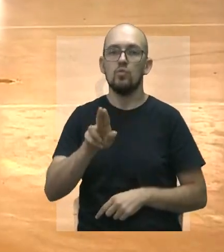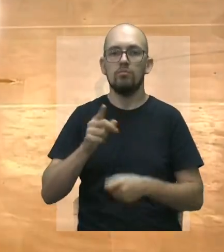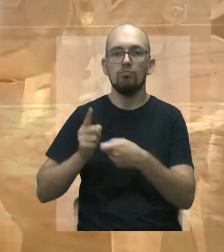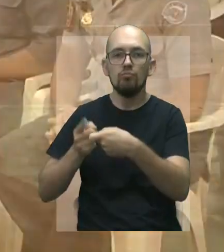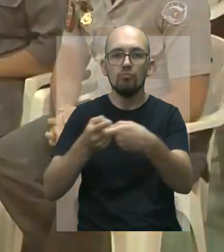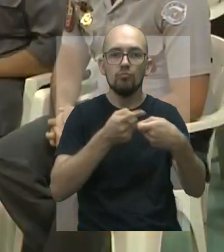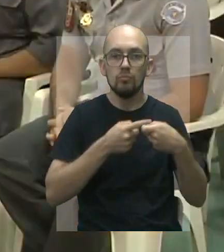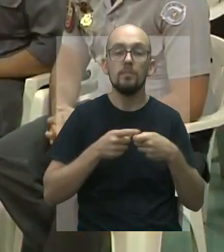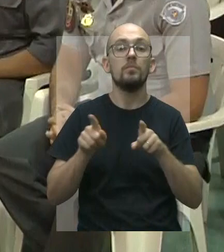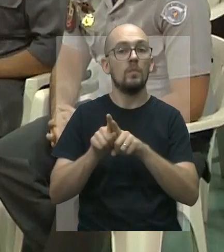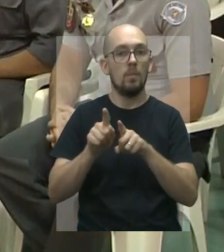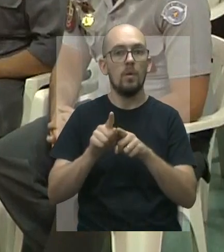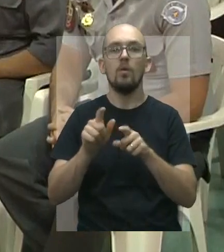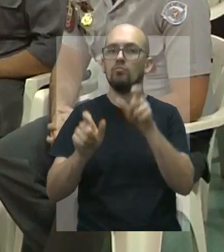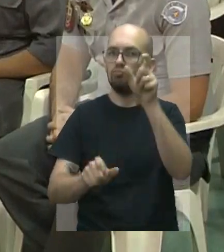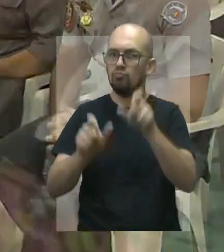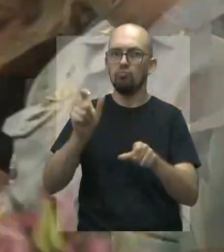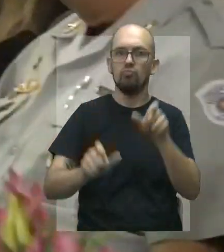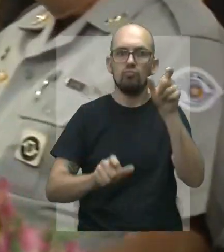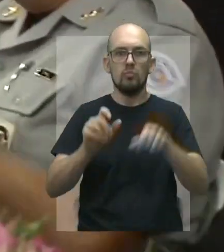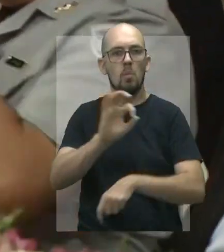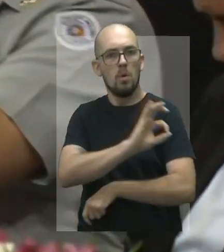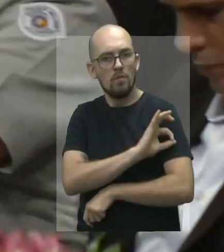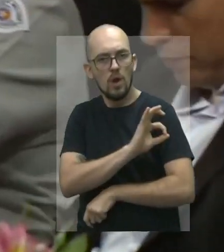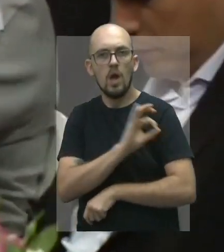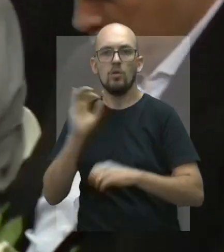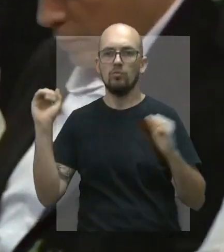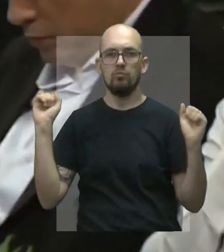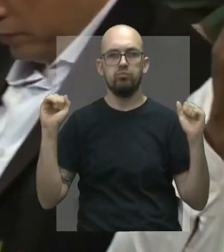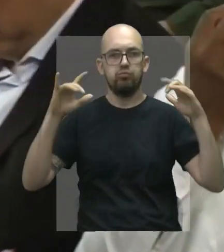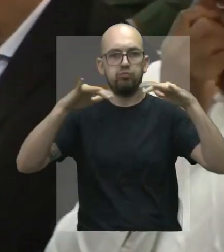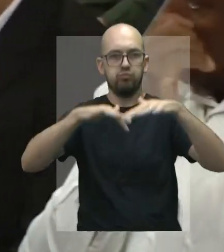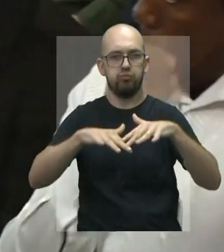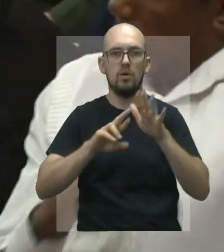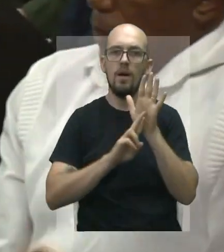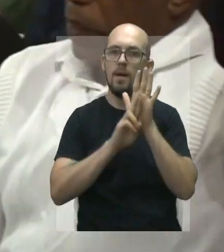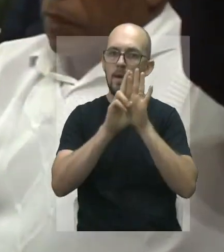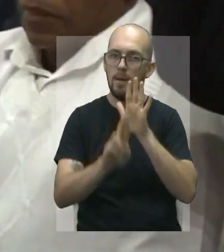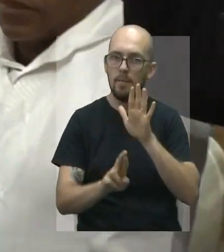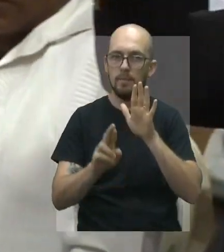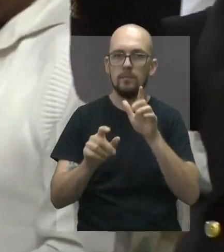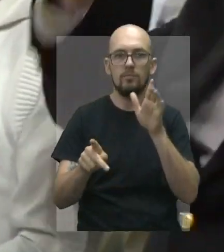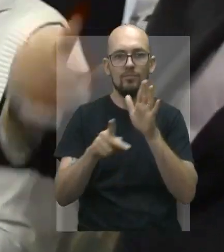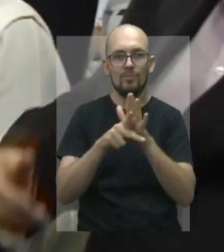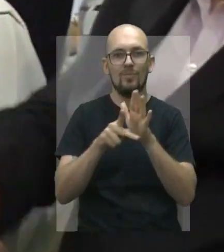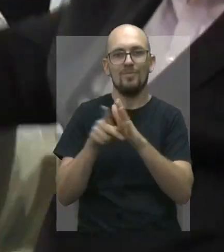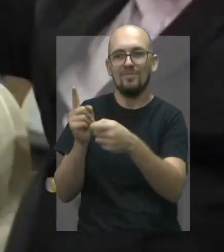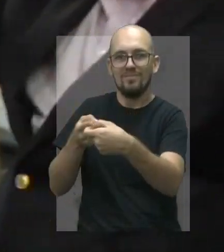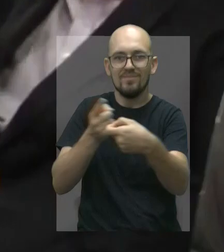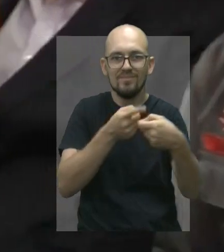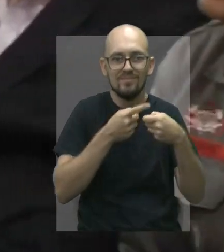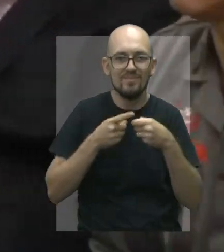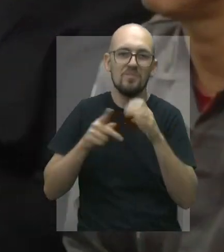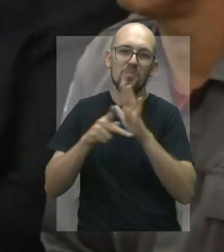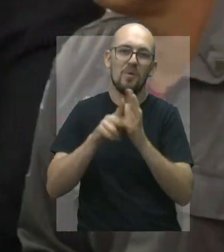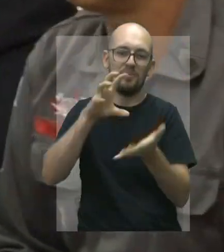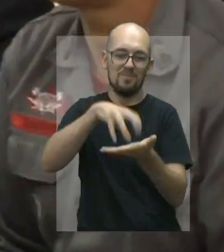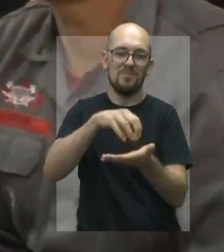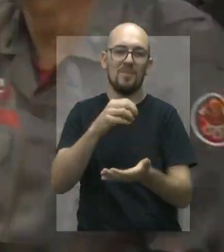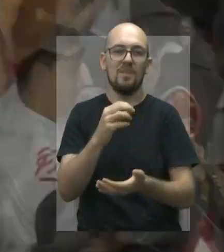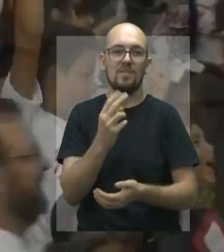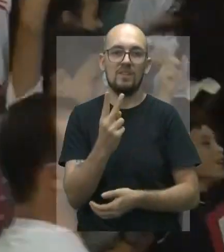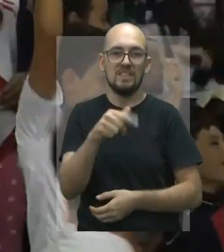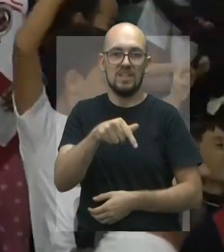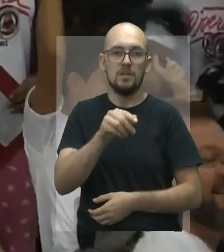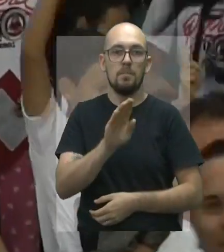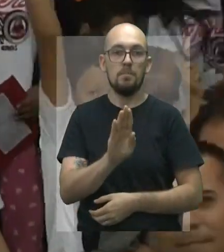vieram autoridades de toda a região representando os municípios compreendidos pela área do 27º BPMI.